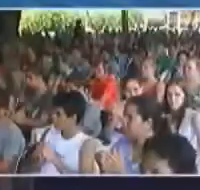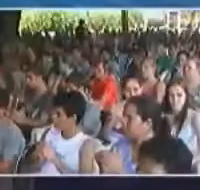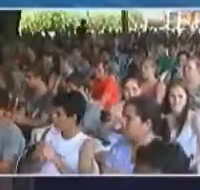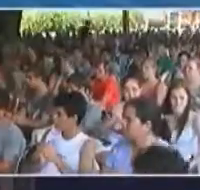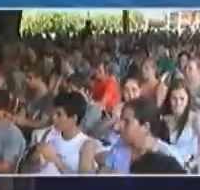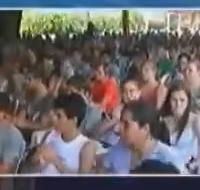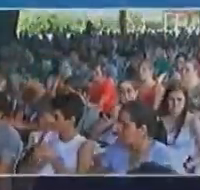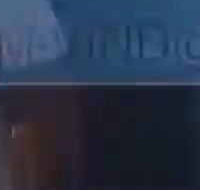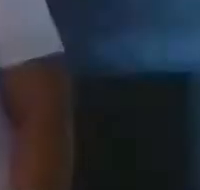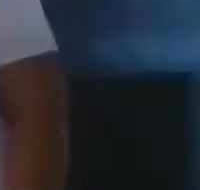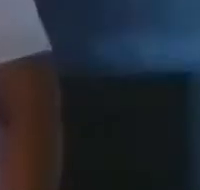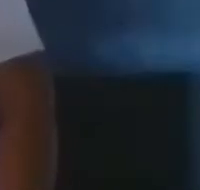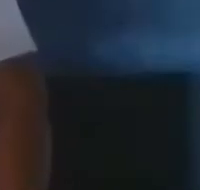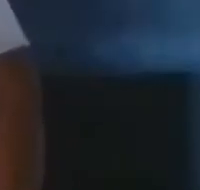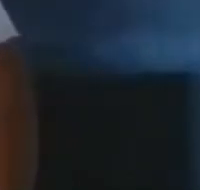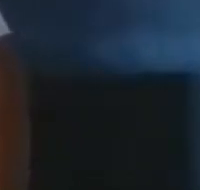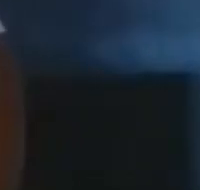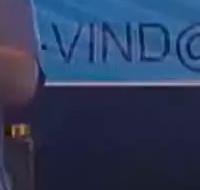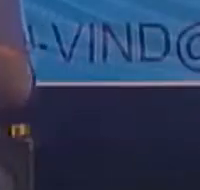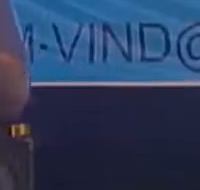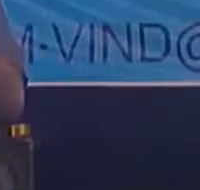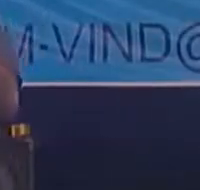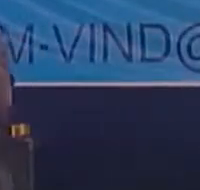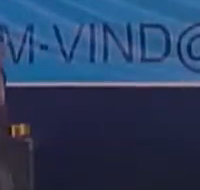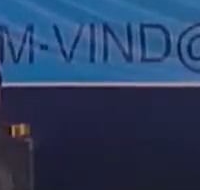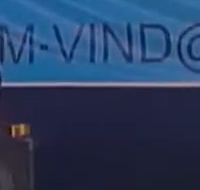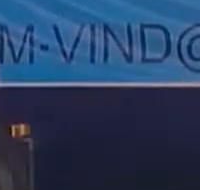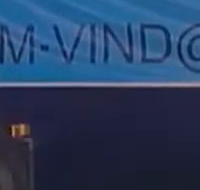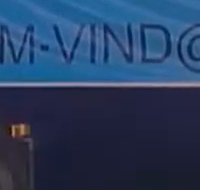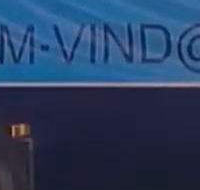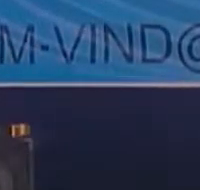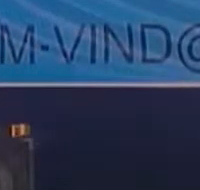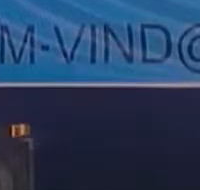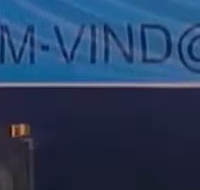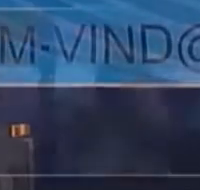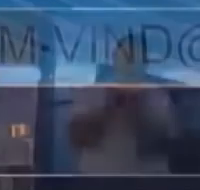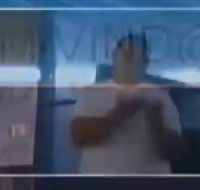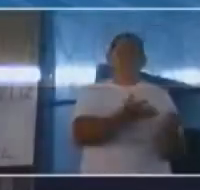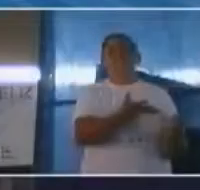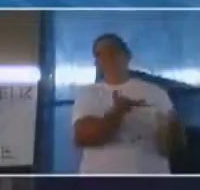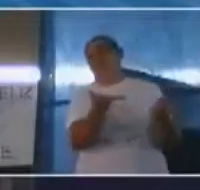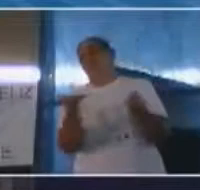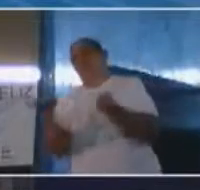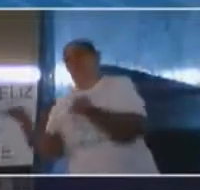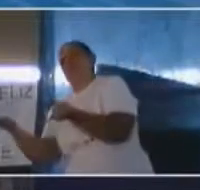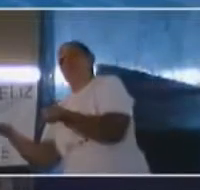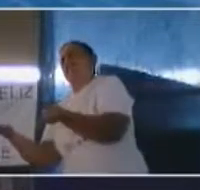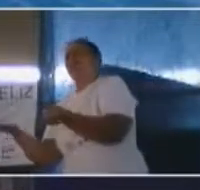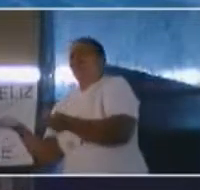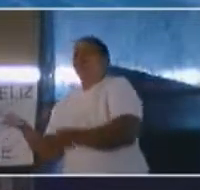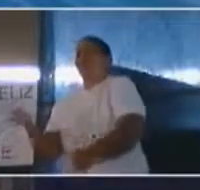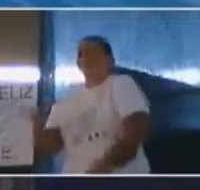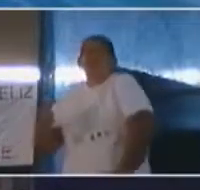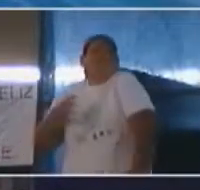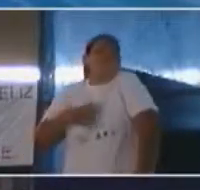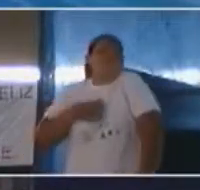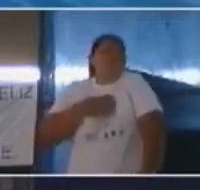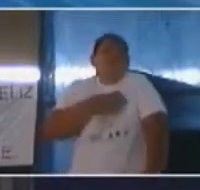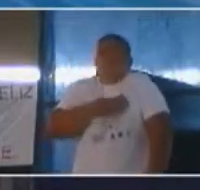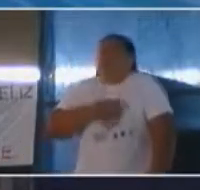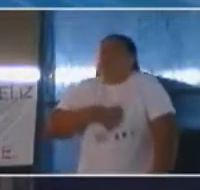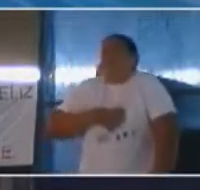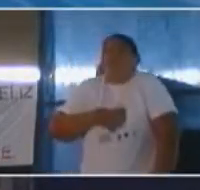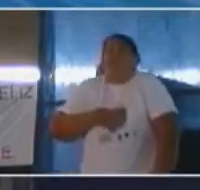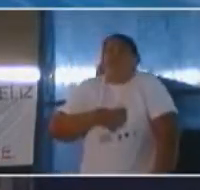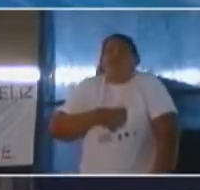Estimados congressistas, estimadas congressistas, visitantes, é o meu desejo sincero